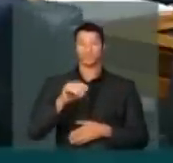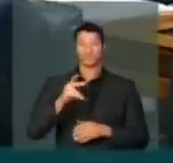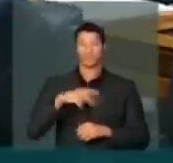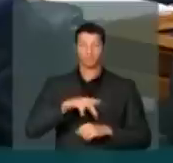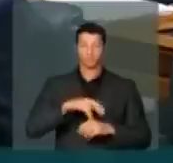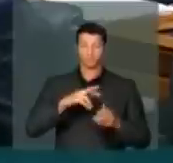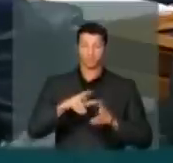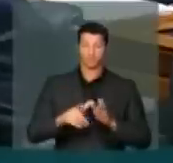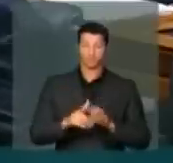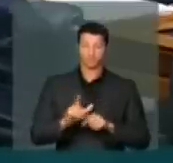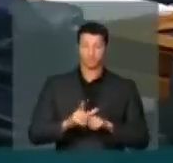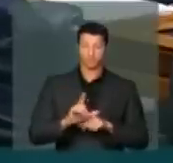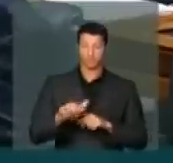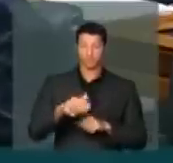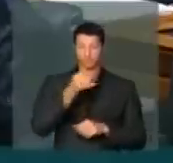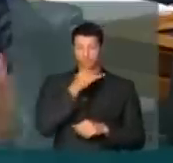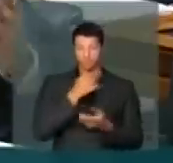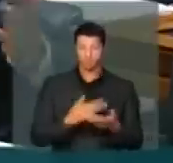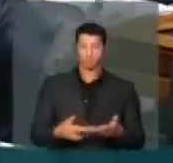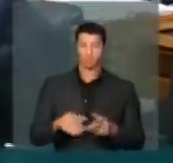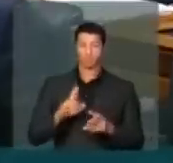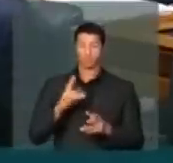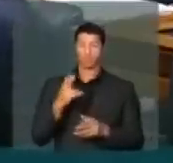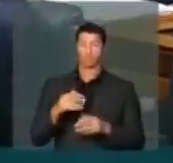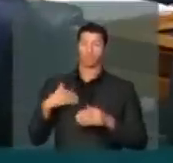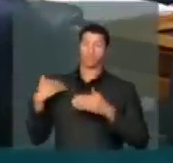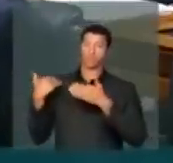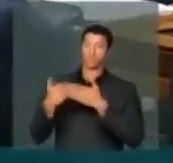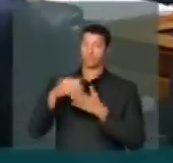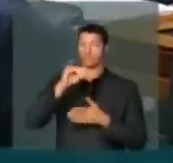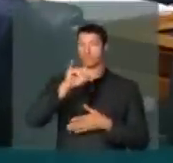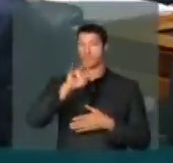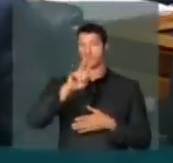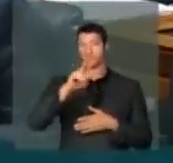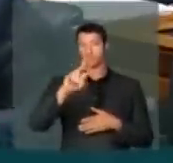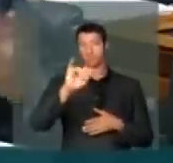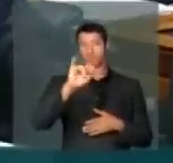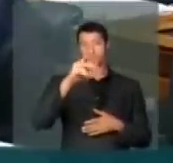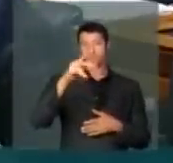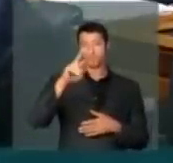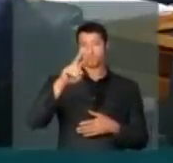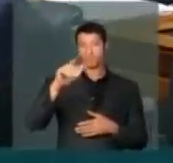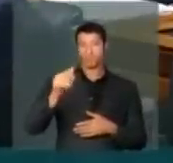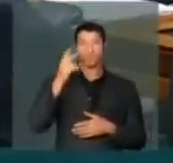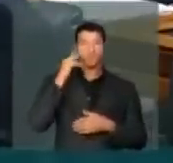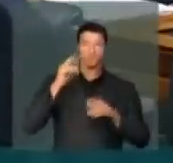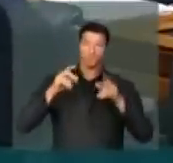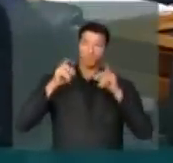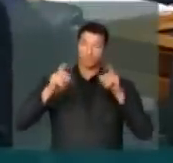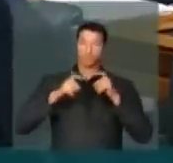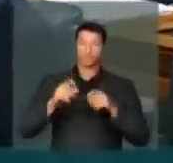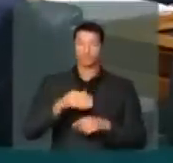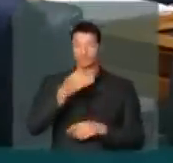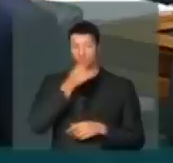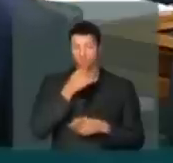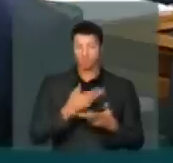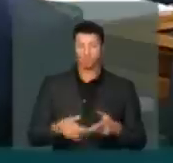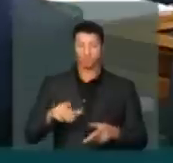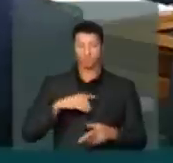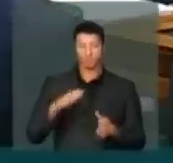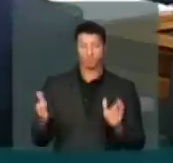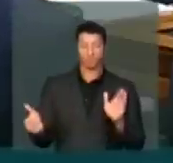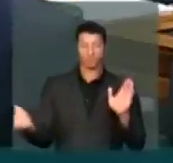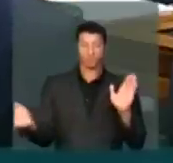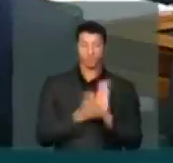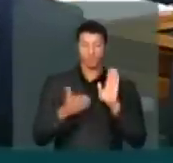processo legislativo é algo terrível. A história do IPVA para os tratores é um absurdo, como acabei de ouvir de um colega. Teve uma